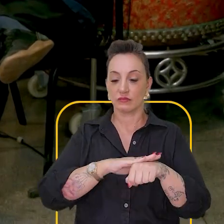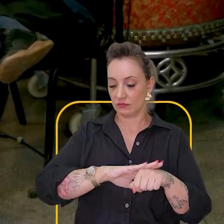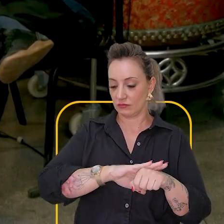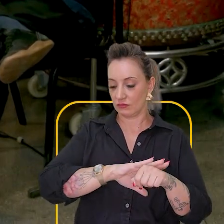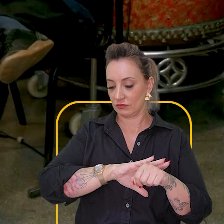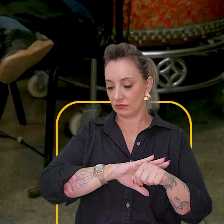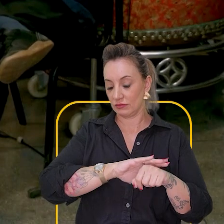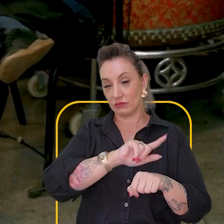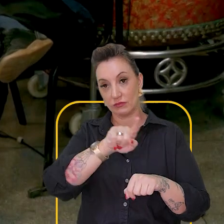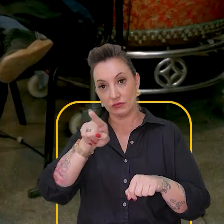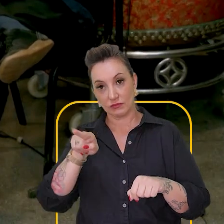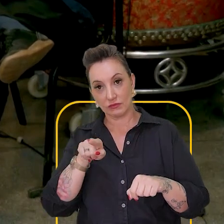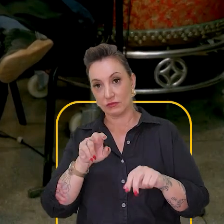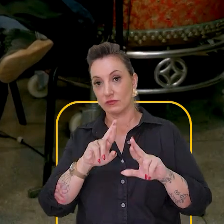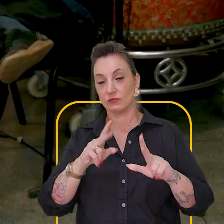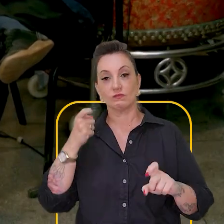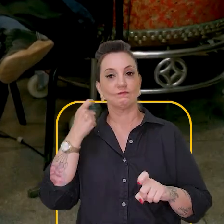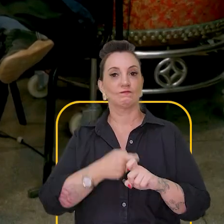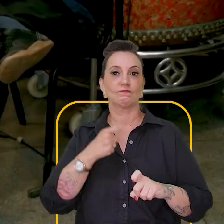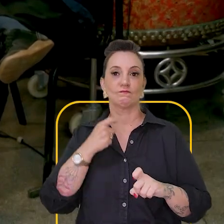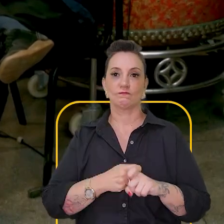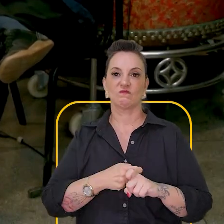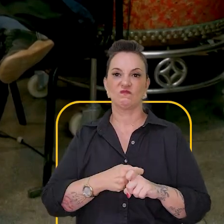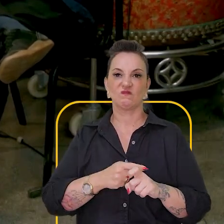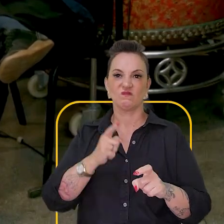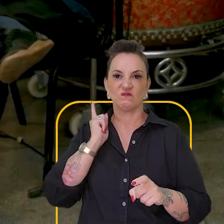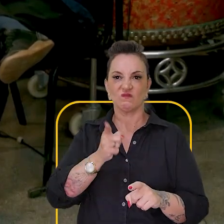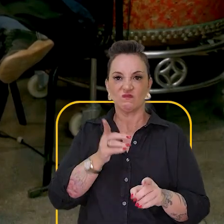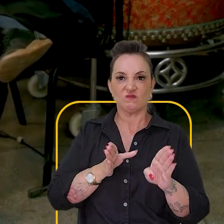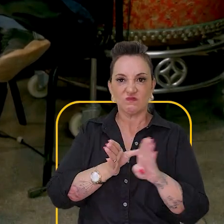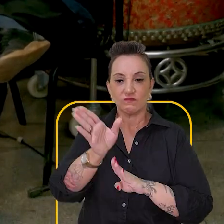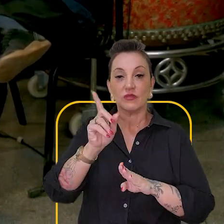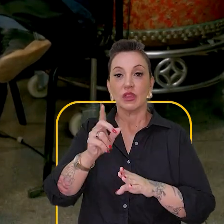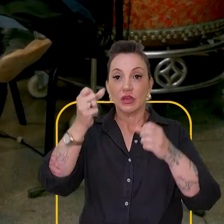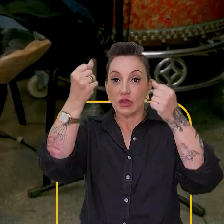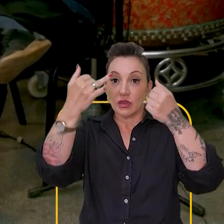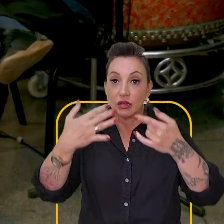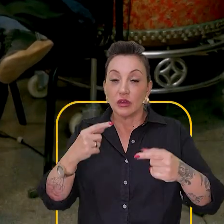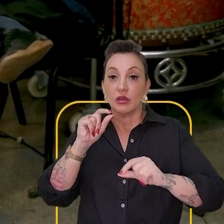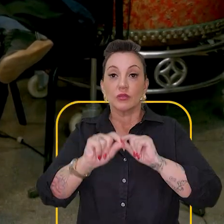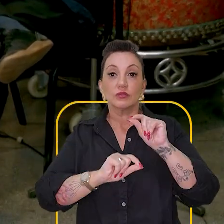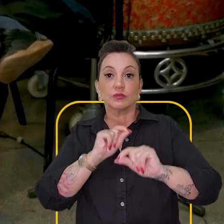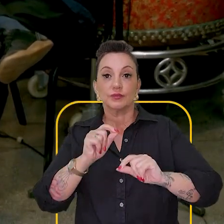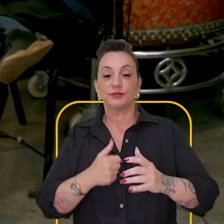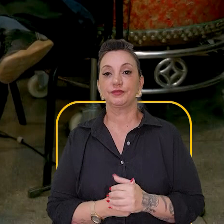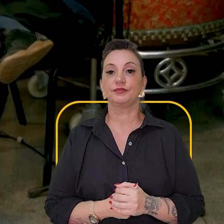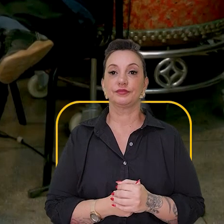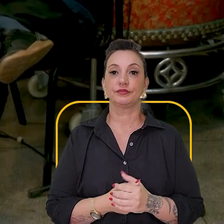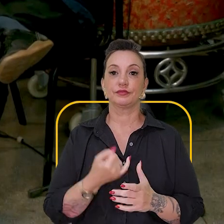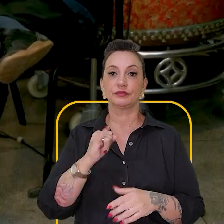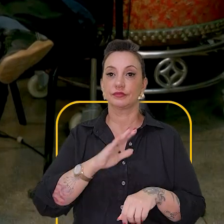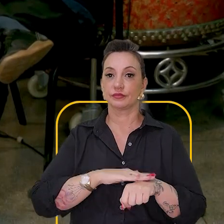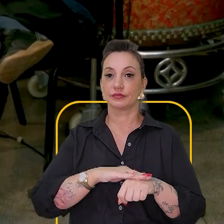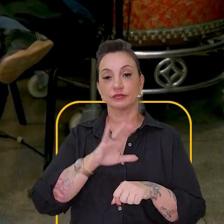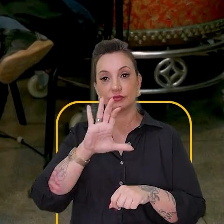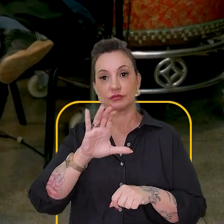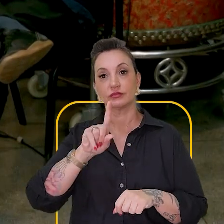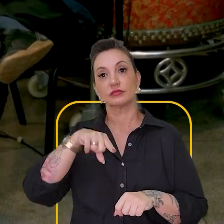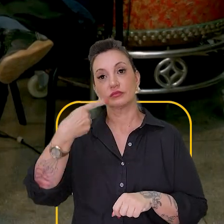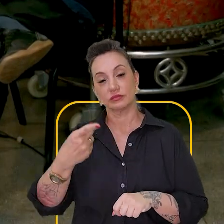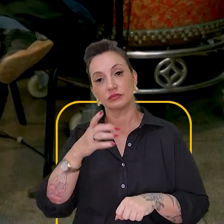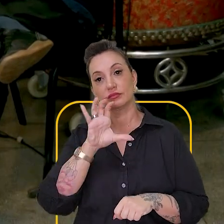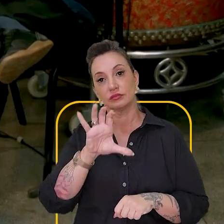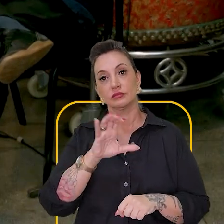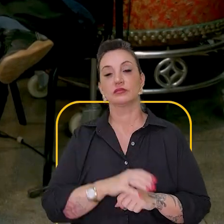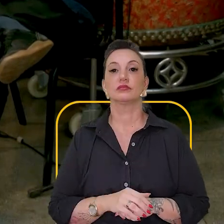conversando com eles sim não é uma dura torte direito a gente sempre tá expondo O porquê disso por daquilo se não fizer assim você vai ter